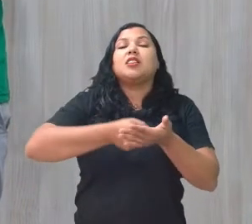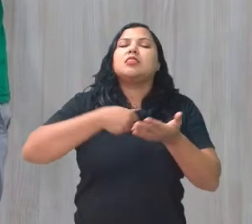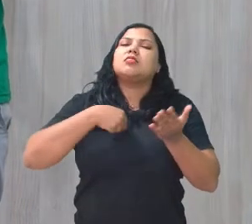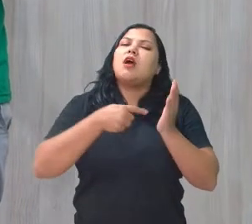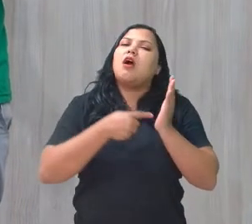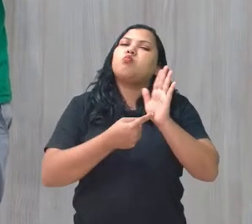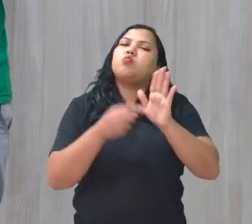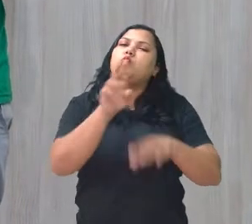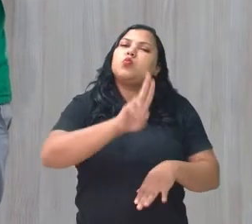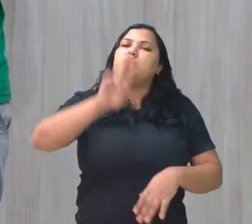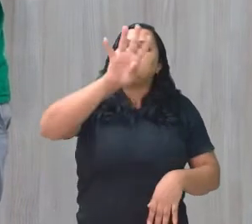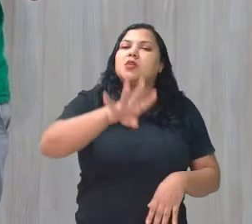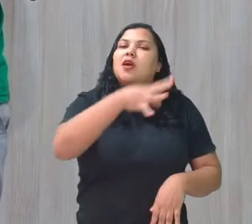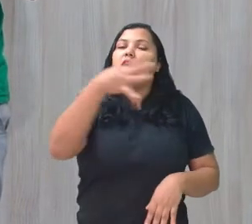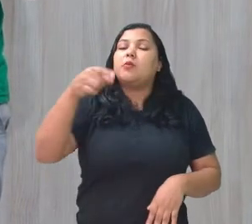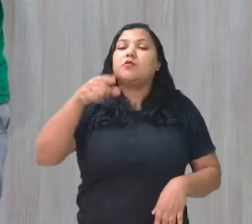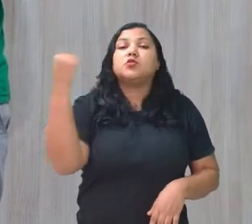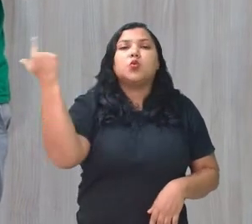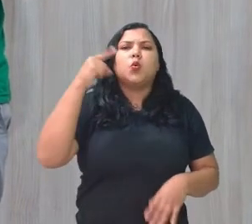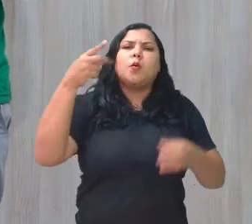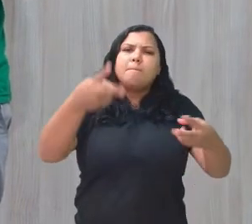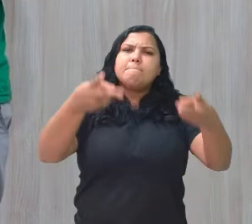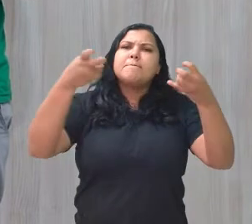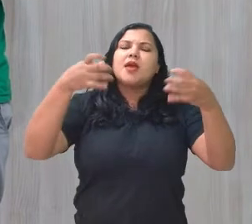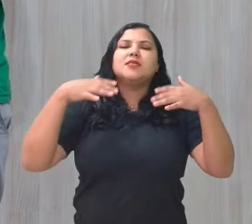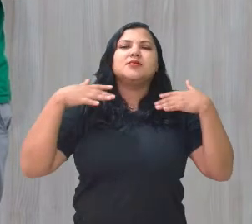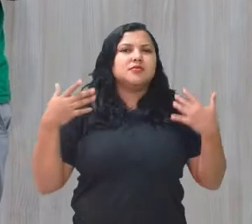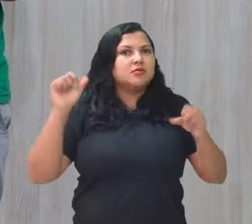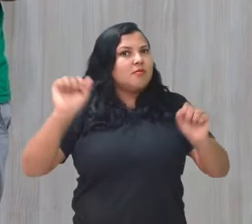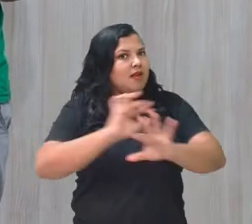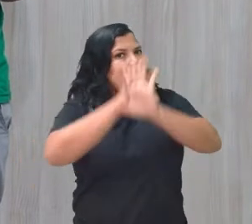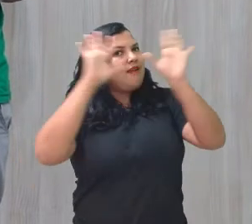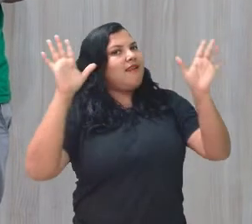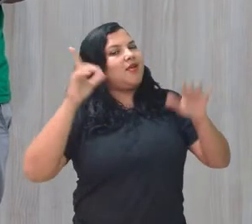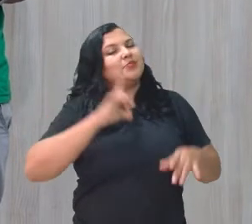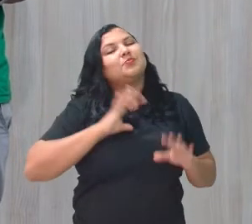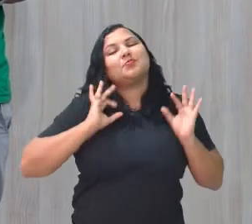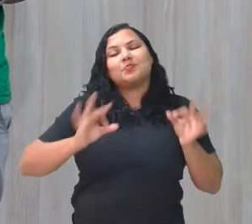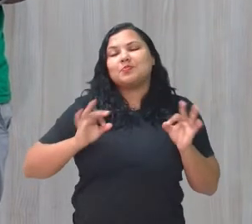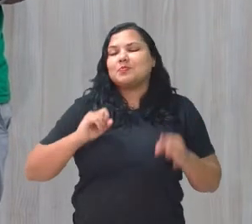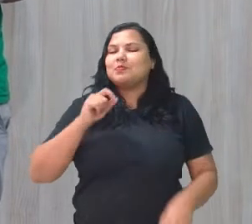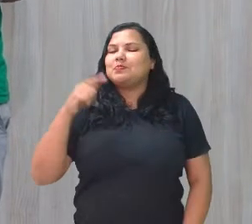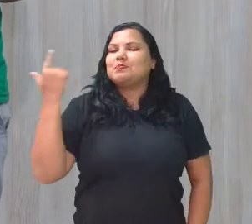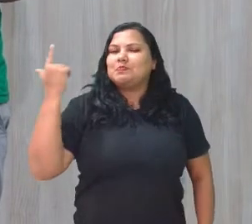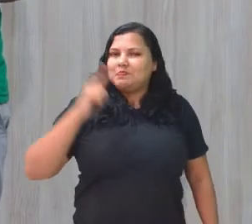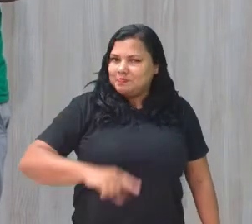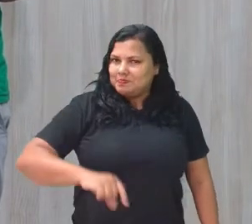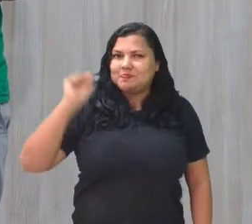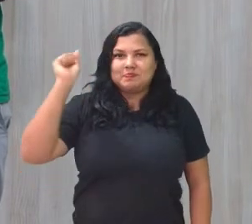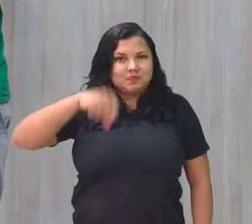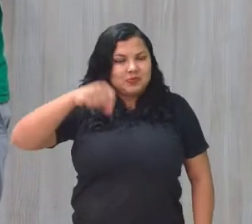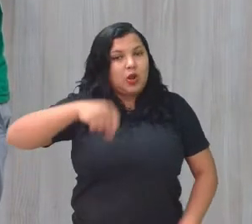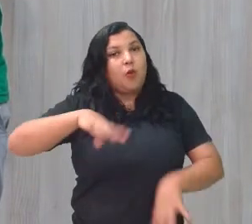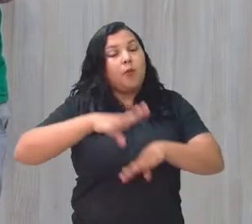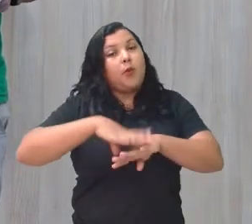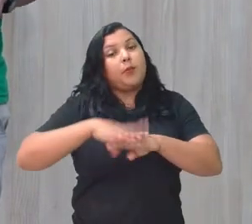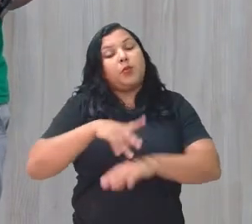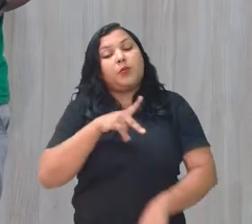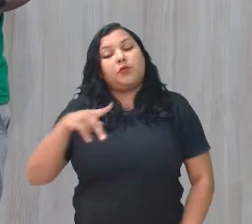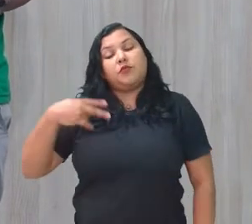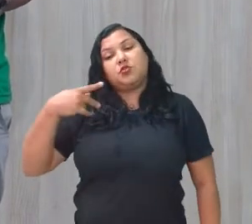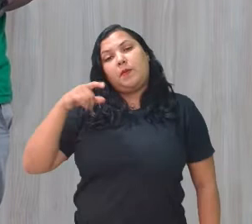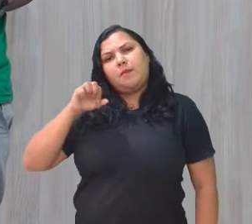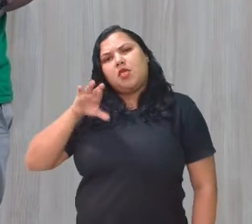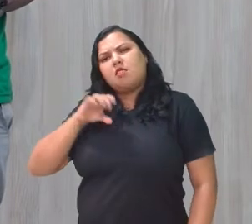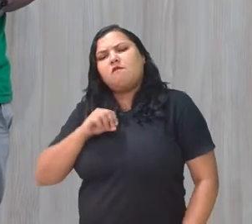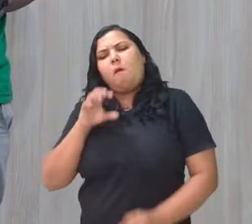para a malha para você conseguir visualizar isso daí. Eu aposto que você fazendo isso, na hora que o professor Pedro for usar lá os cálculos,